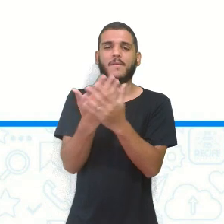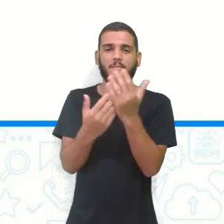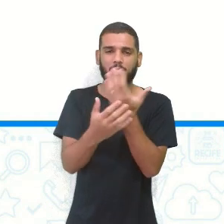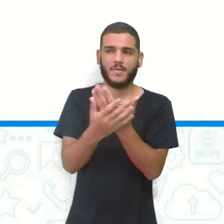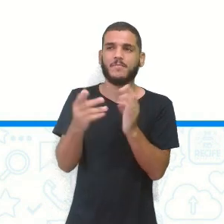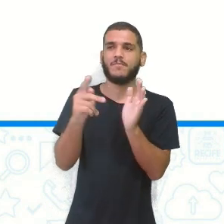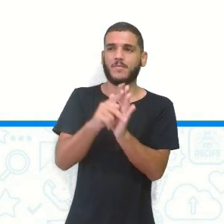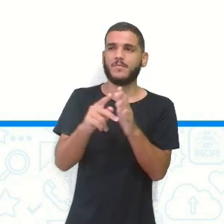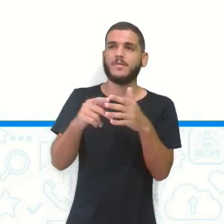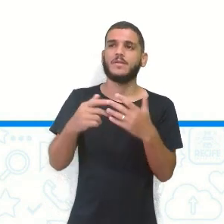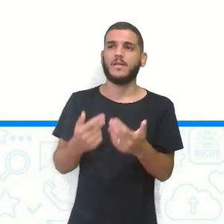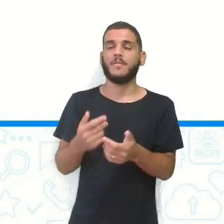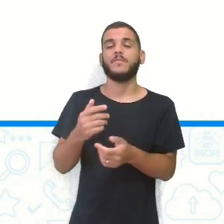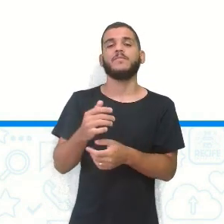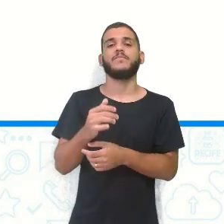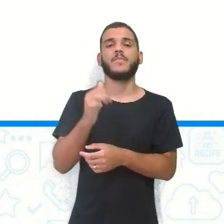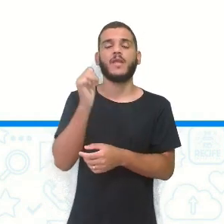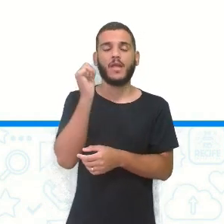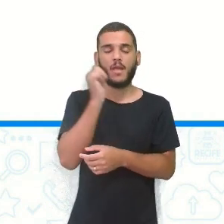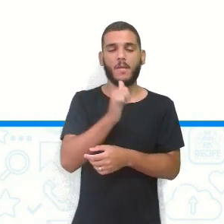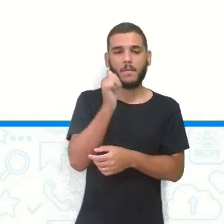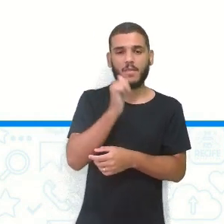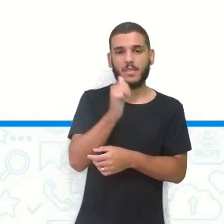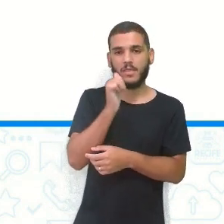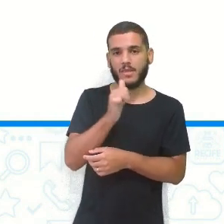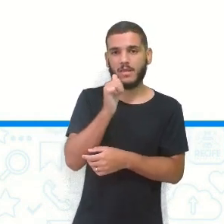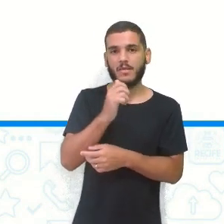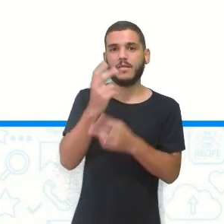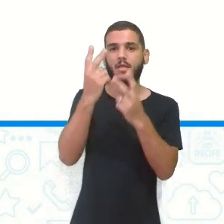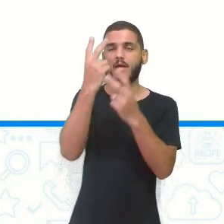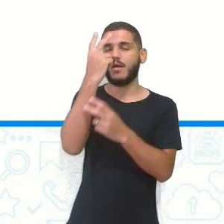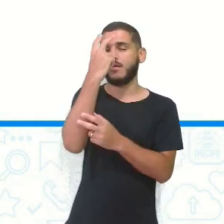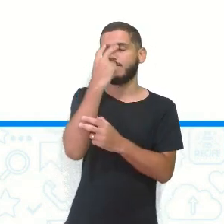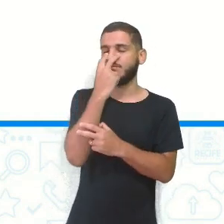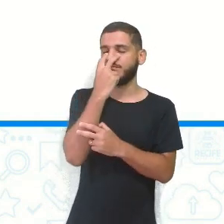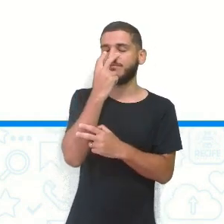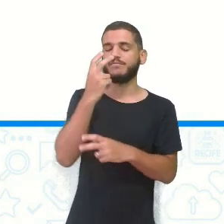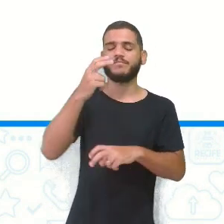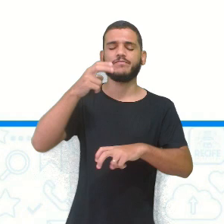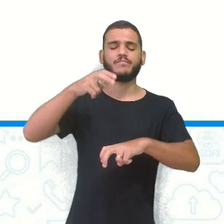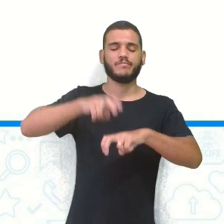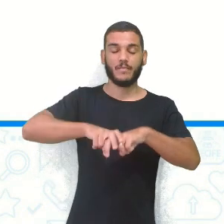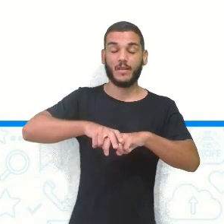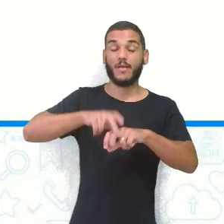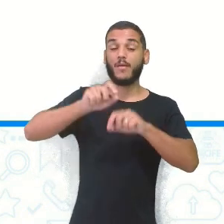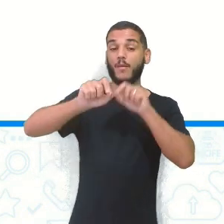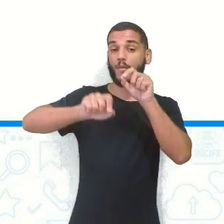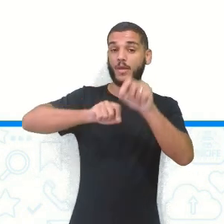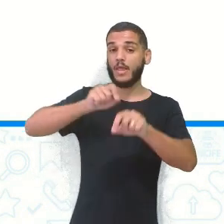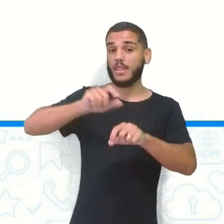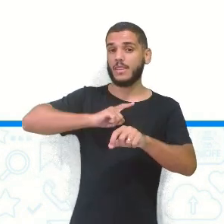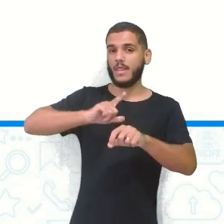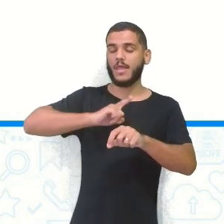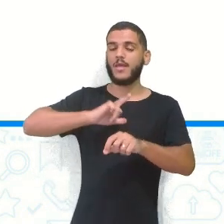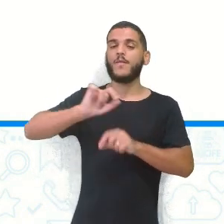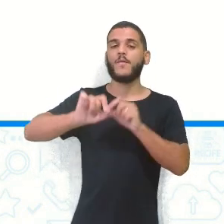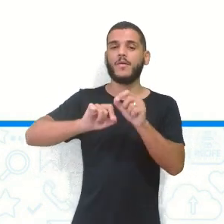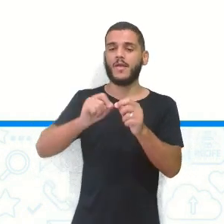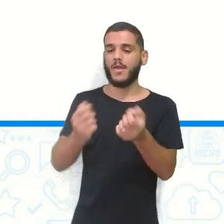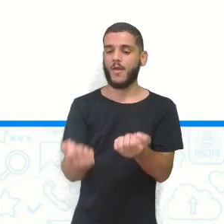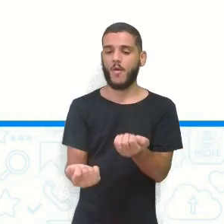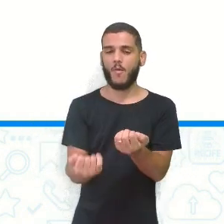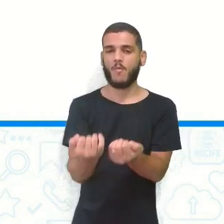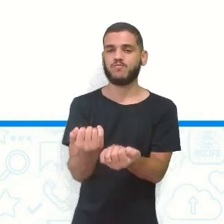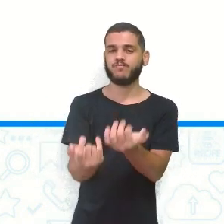Então, a menina fechou os olhos e logo viu-se sentada diante de um fogão bem quentinho